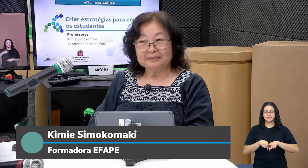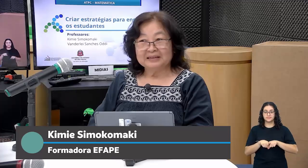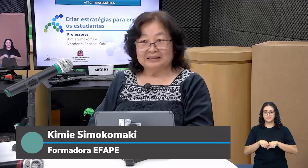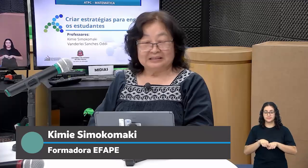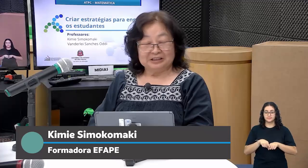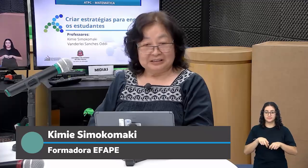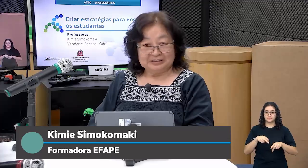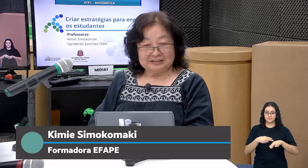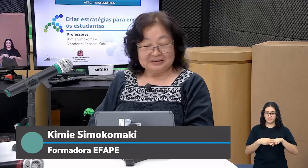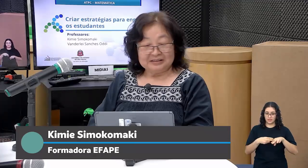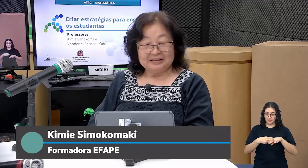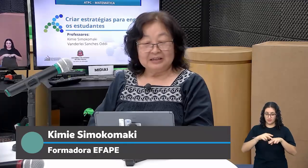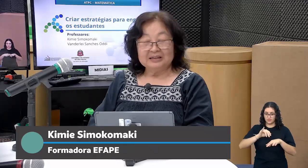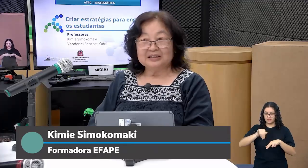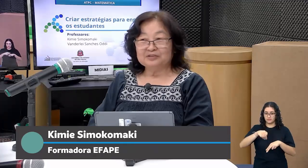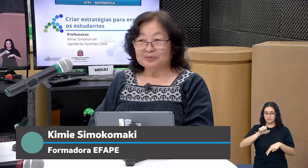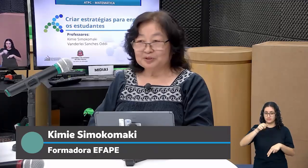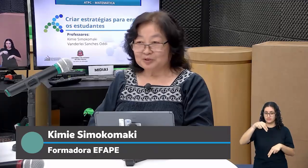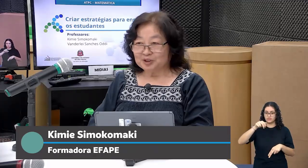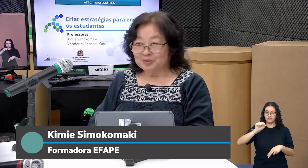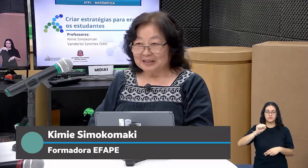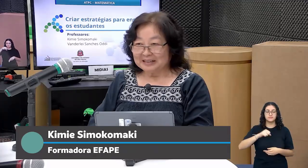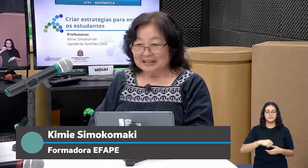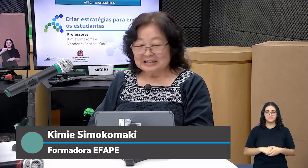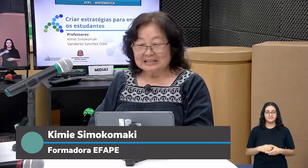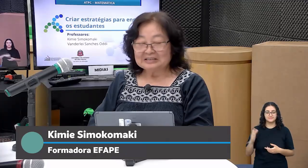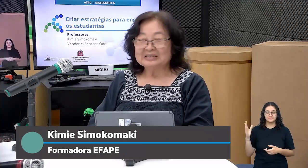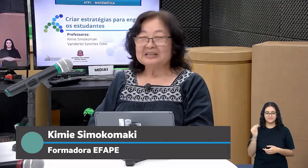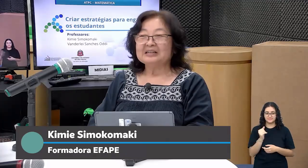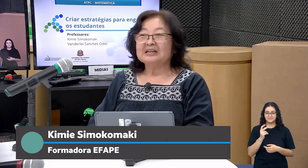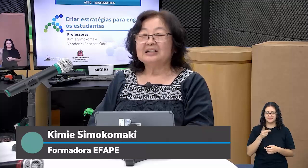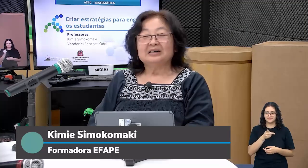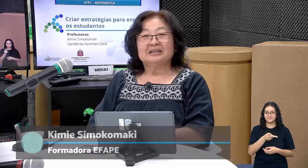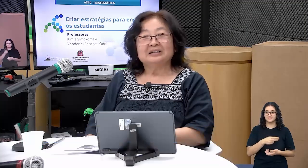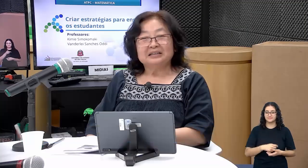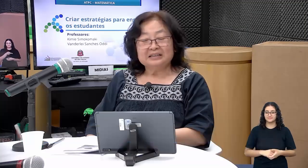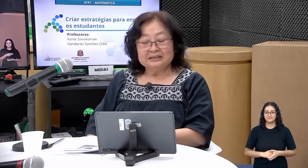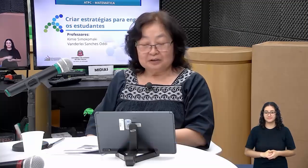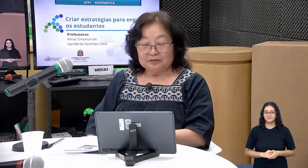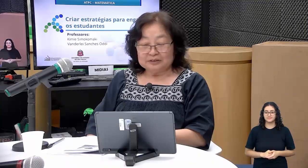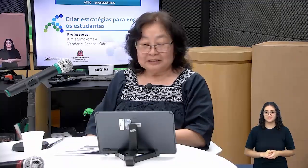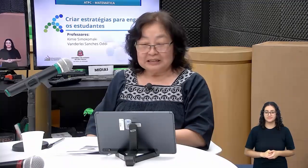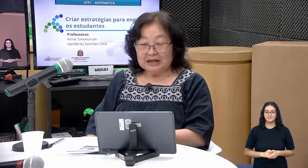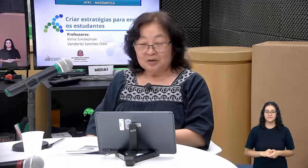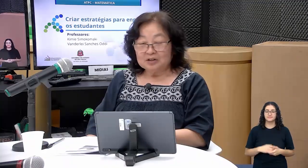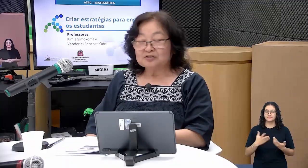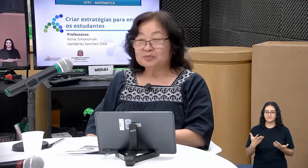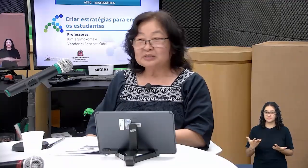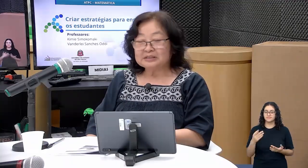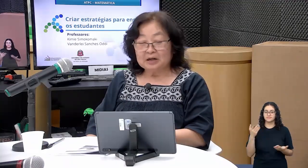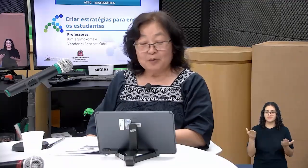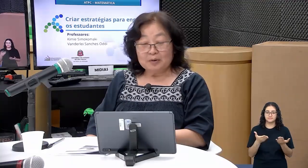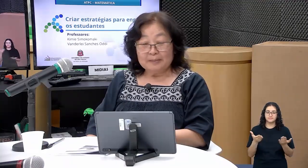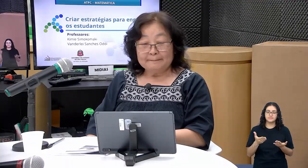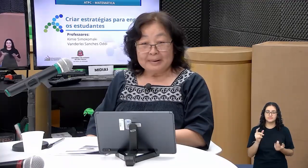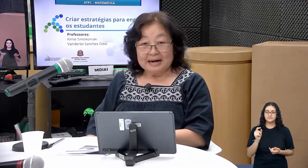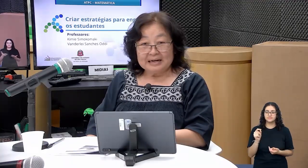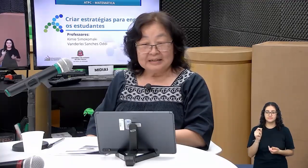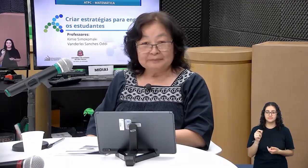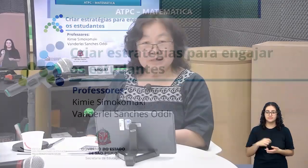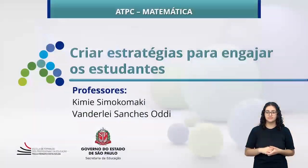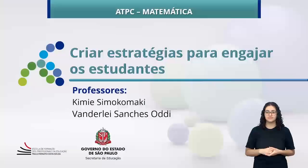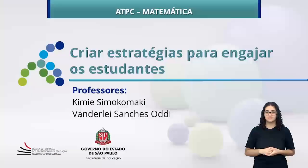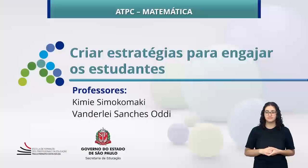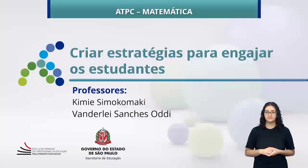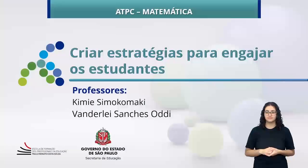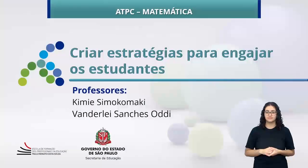calça jeans. Então, vamos continuar, né? Exatamente. Então, Vanderlei, agora nós vamos então